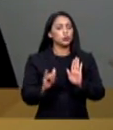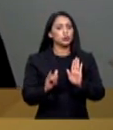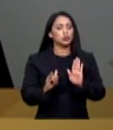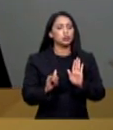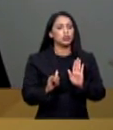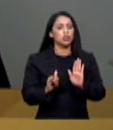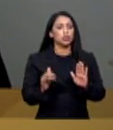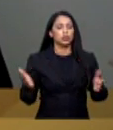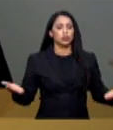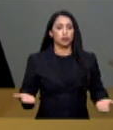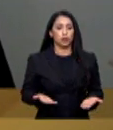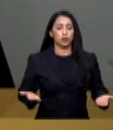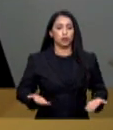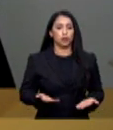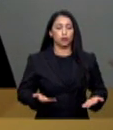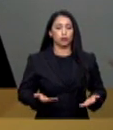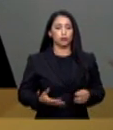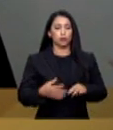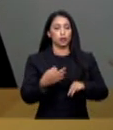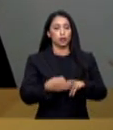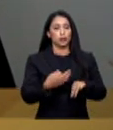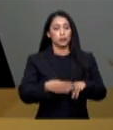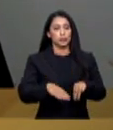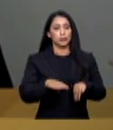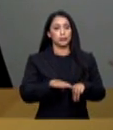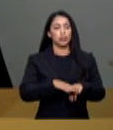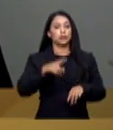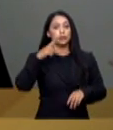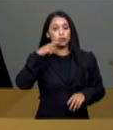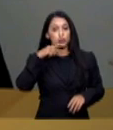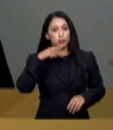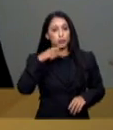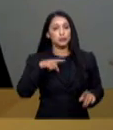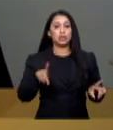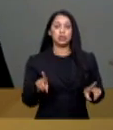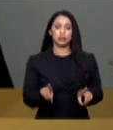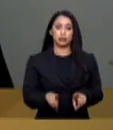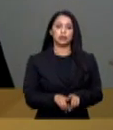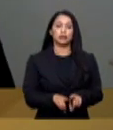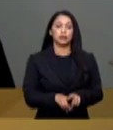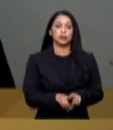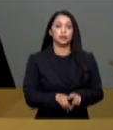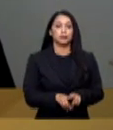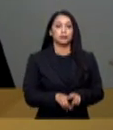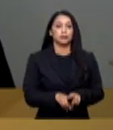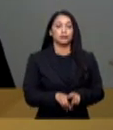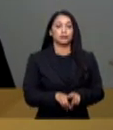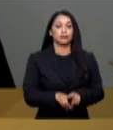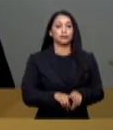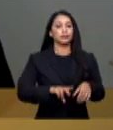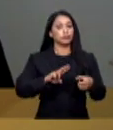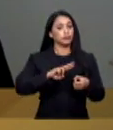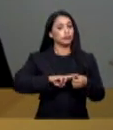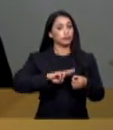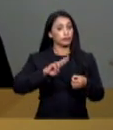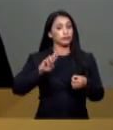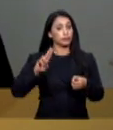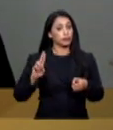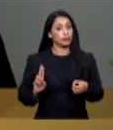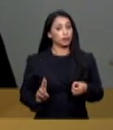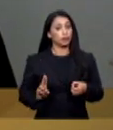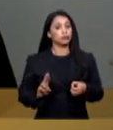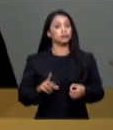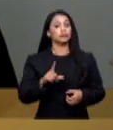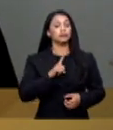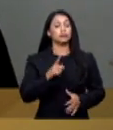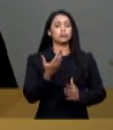hoje, um colega nosso, que é o ministro Gilmar Mendes, que também, parece que na Advocacia Geral da União,